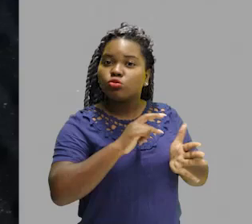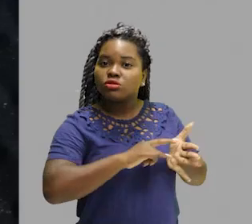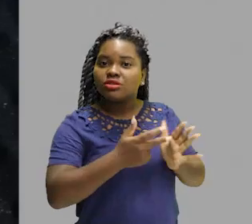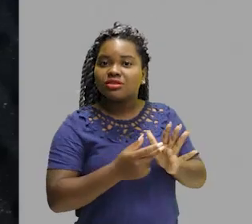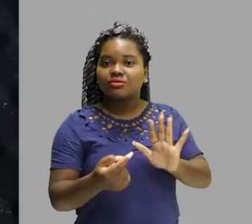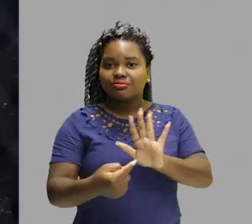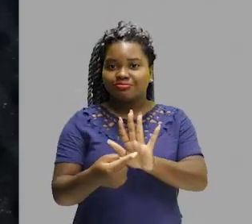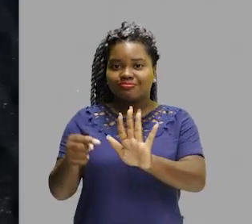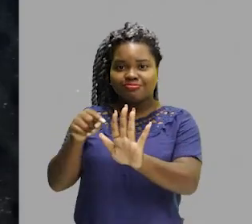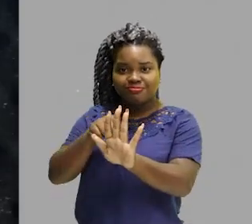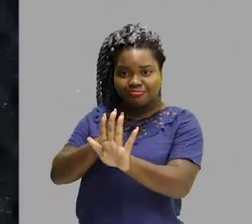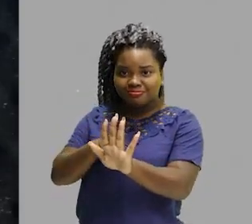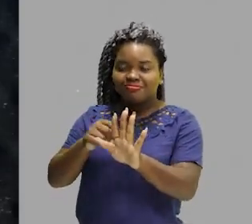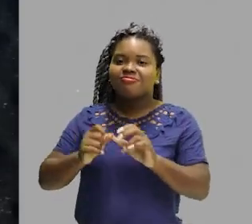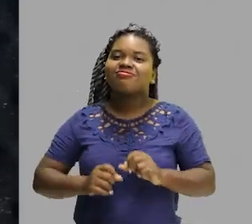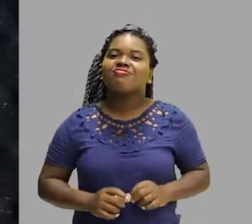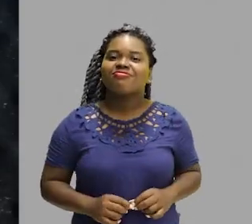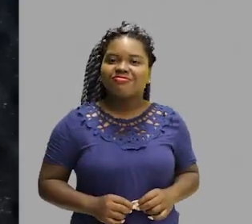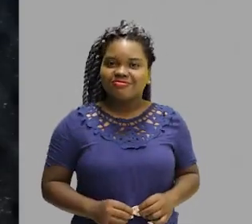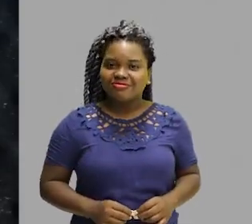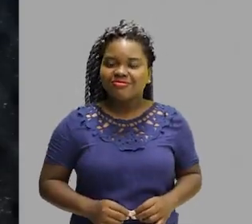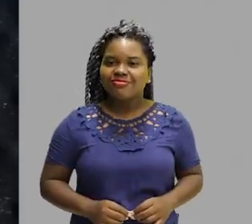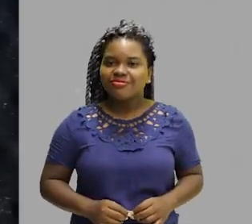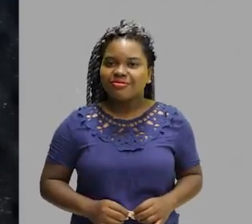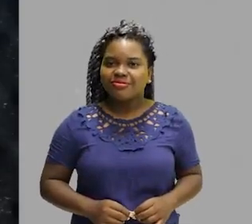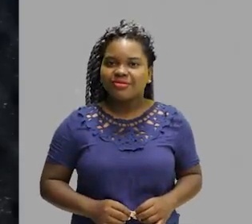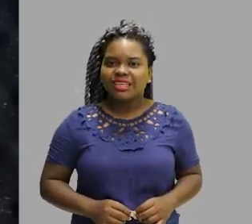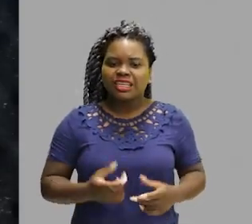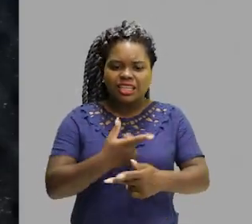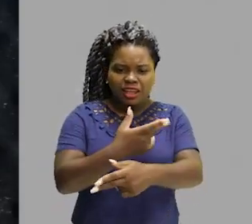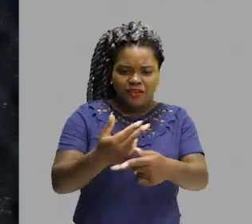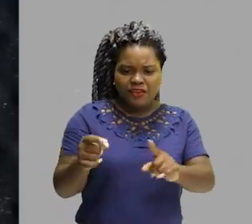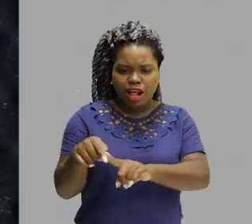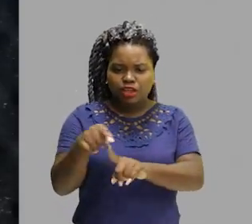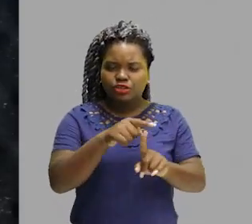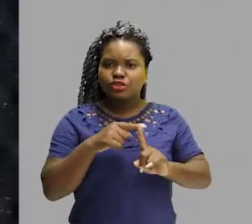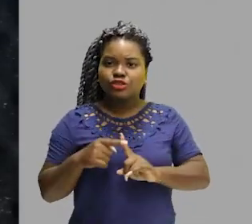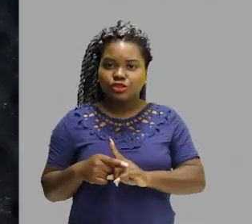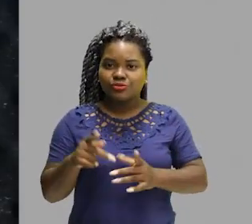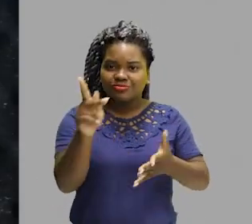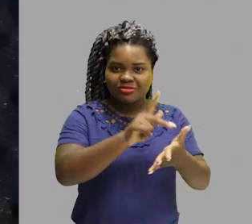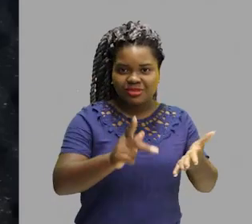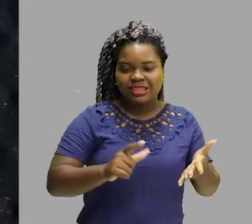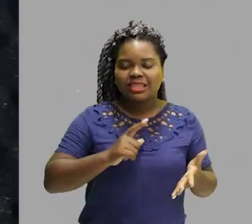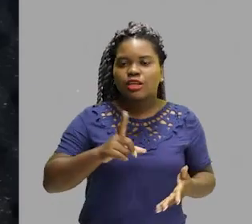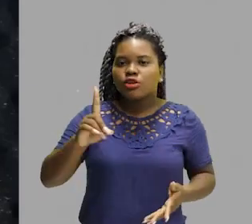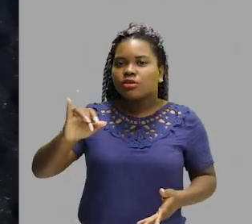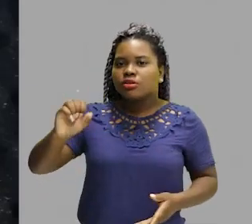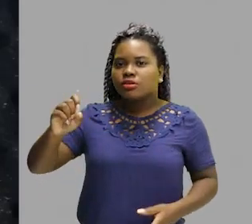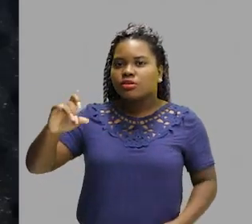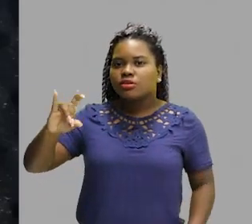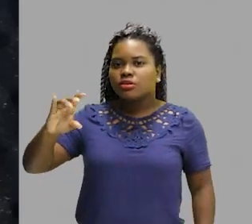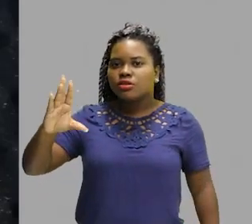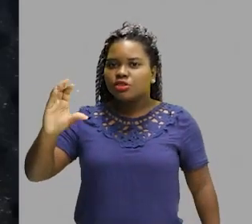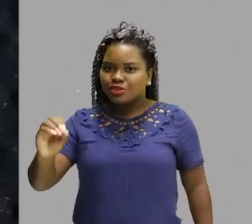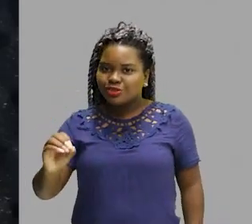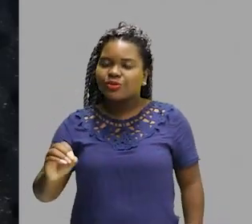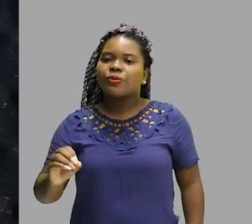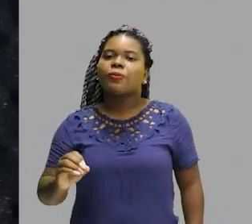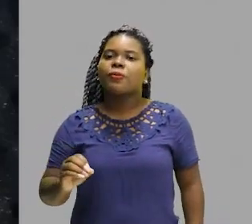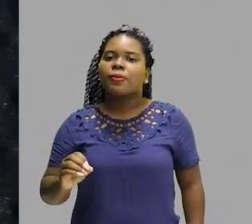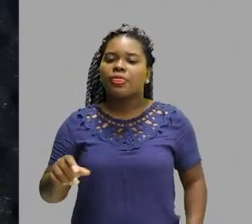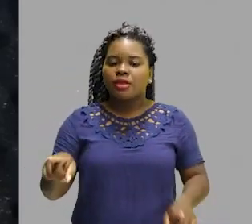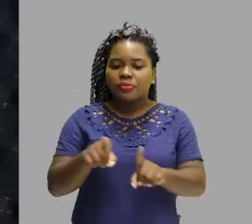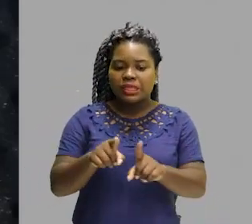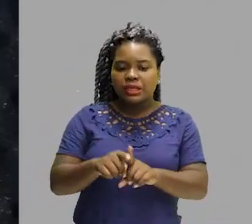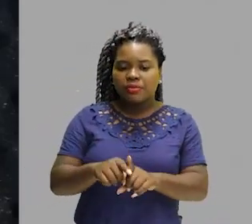aí é uma questão de ponto de vista. Então, olha só. Entre vários tipos de formas poéticas, temos o dístico, que é um poema de 2 versos,